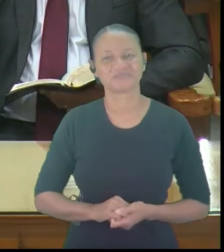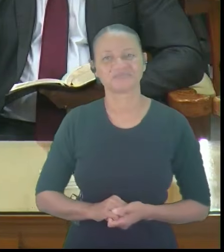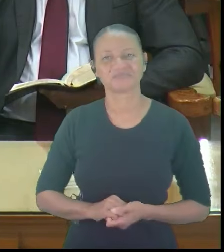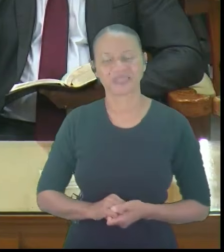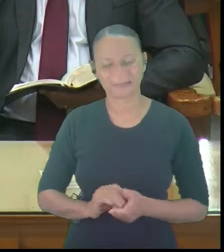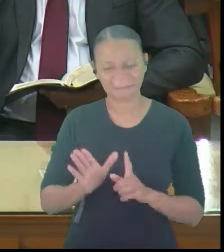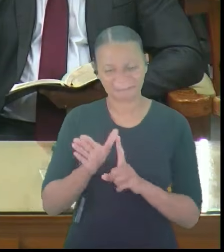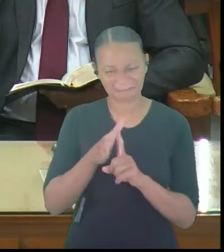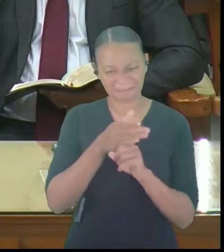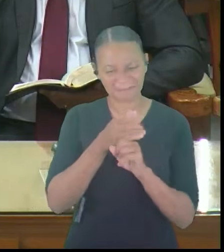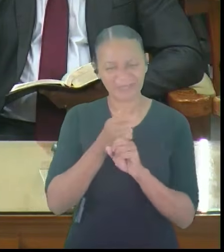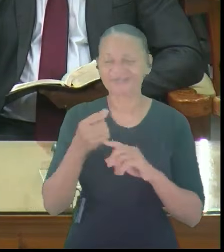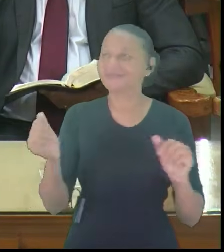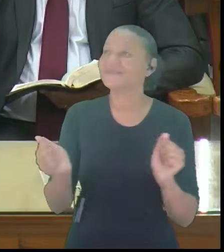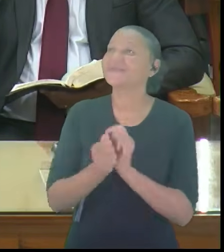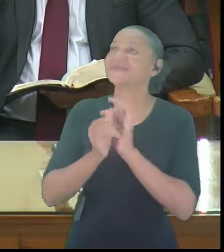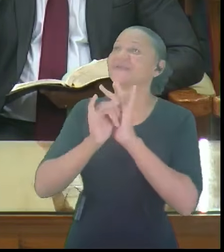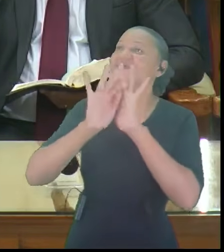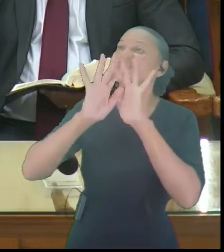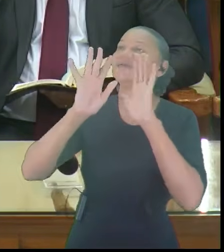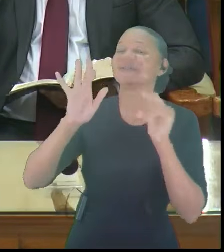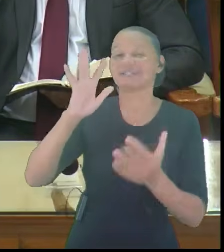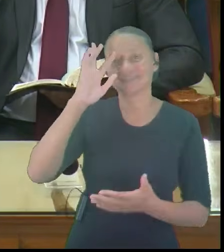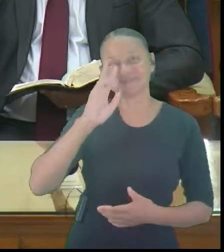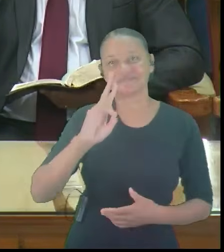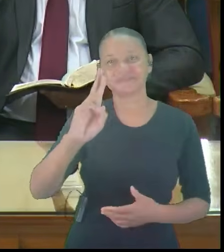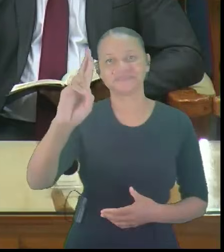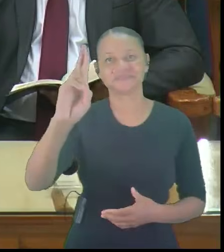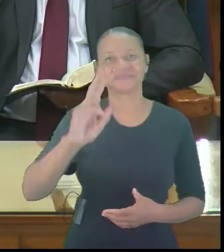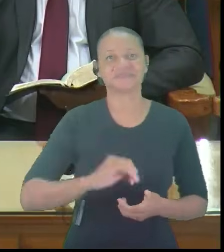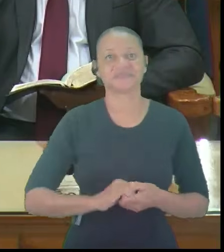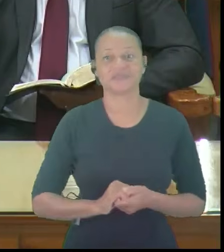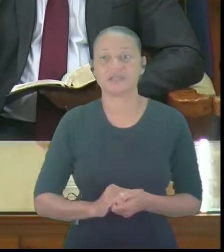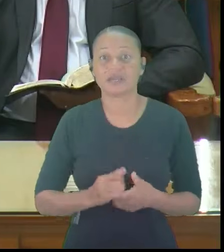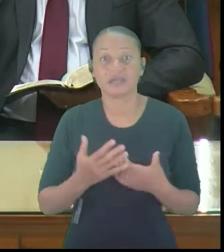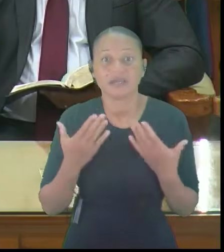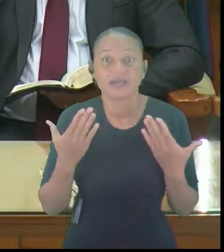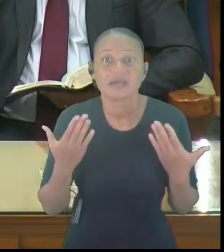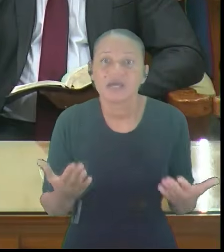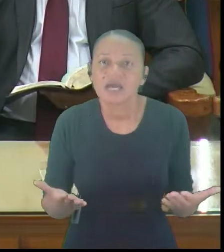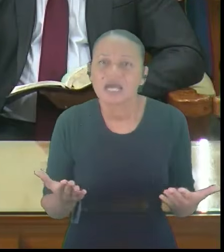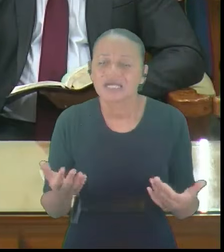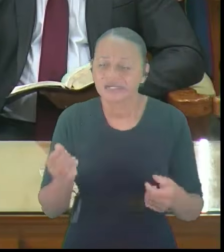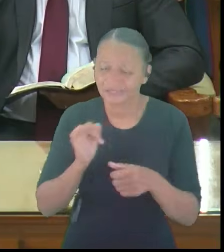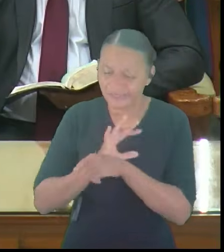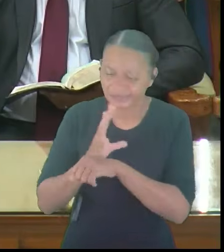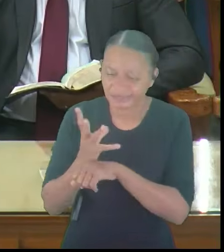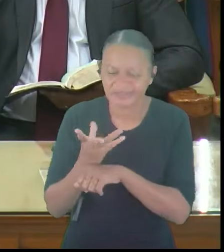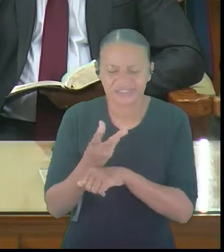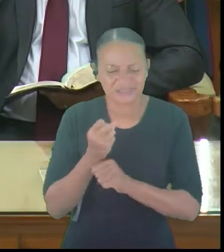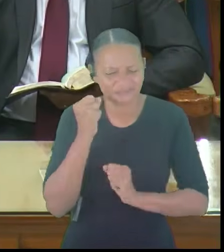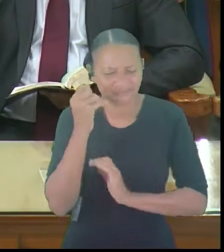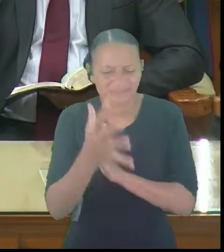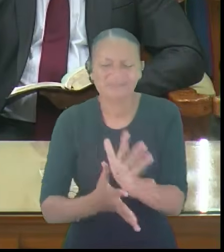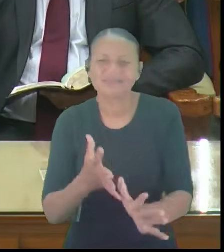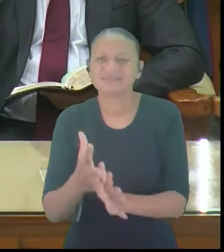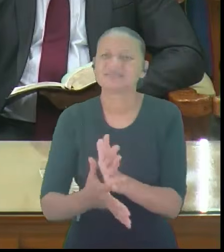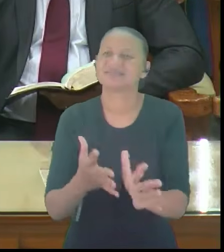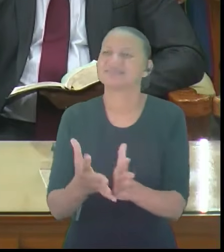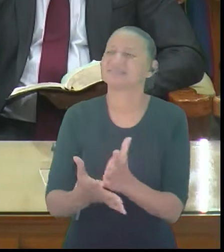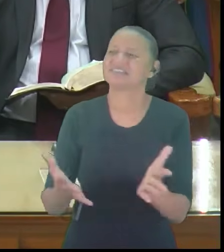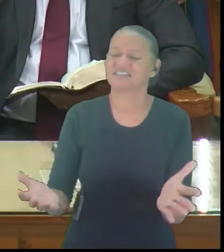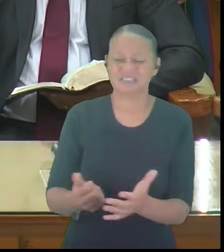É um mistério. Glória ao Senhor. Aleluia. Igreja, Deus está dizendo: eu sou maior do